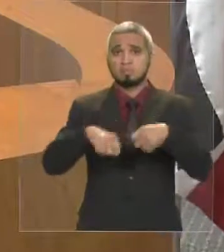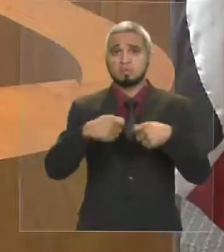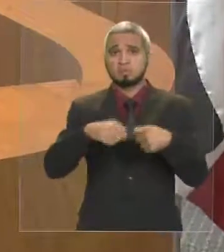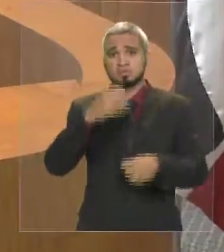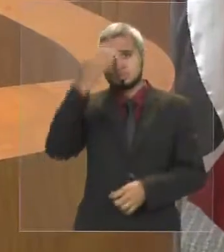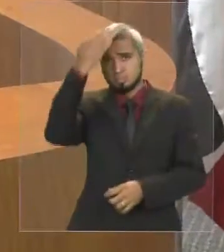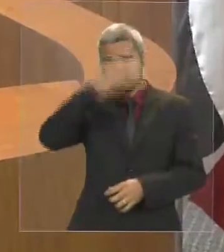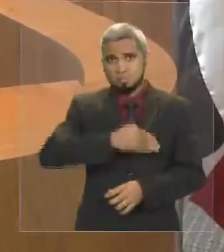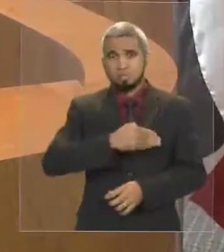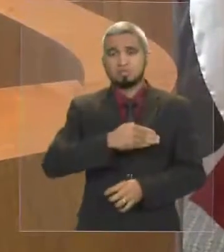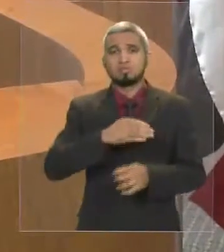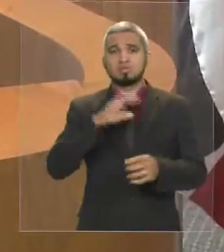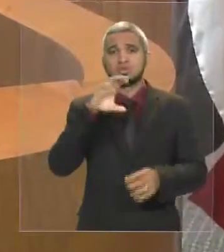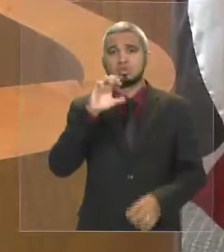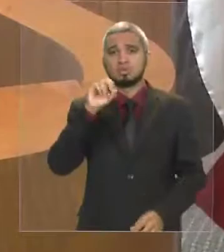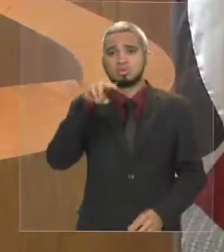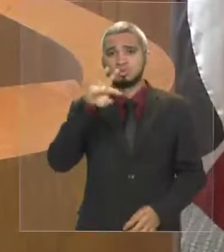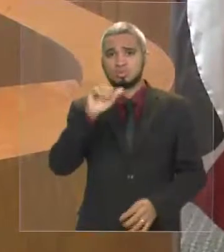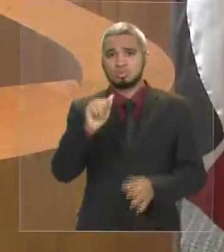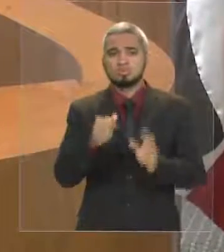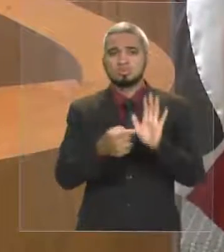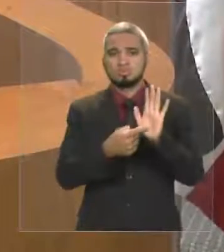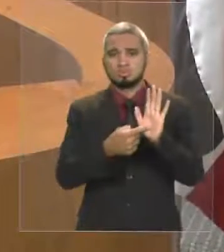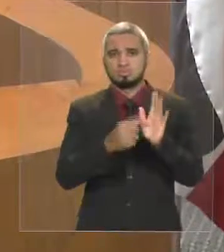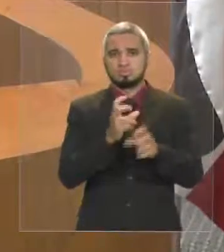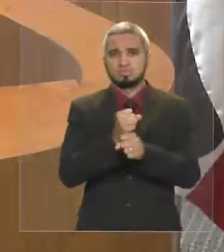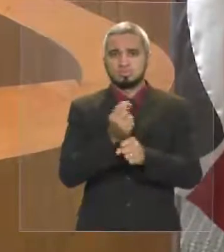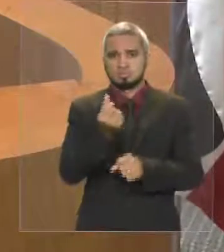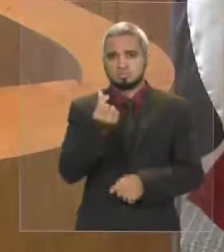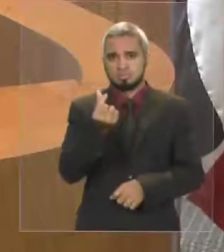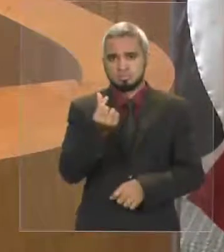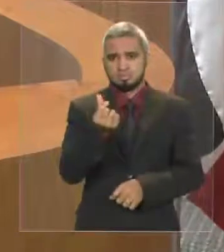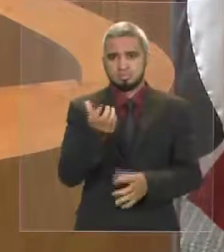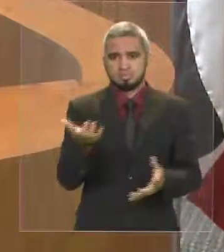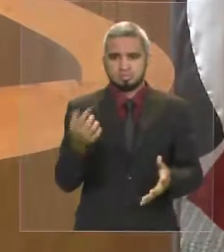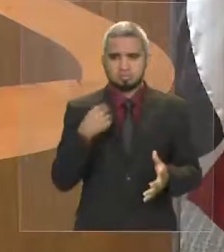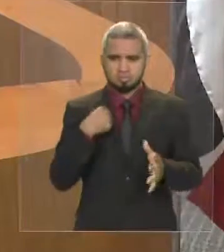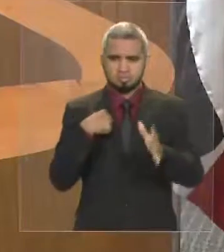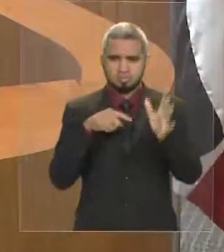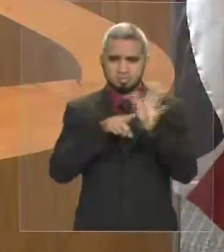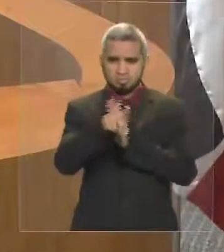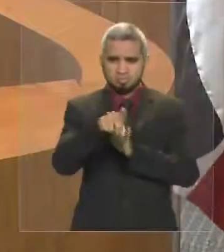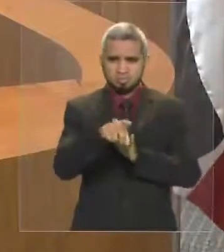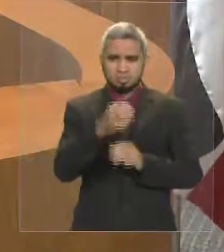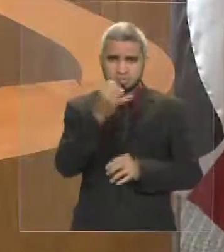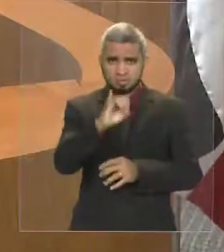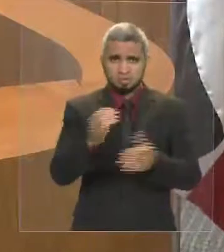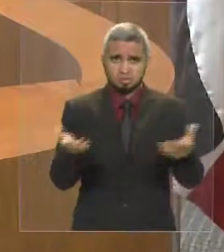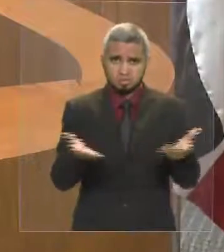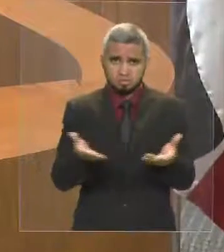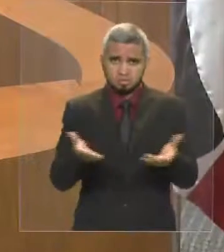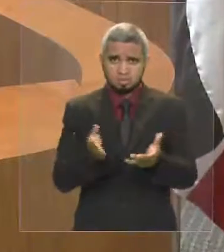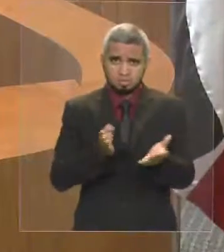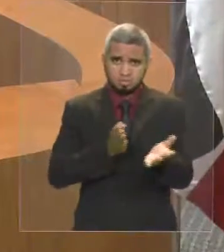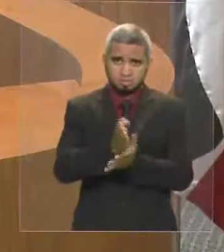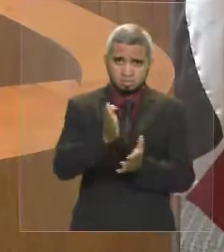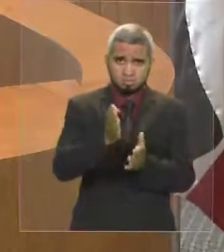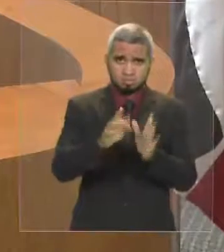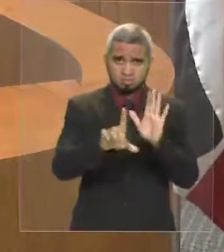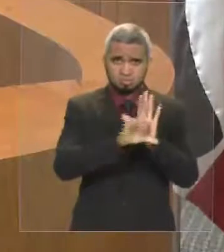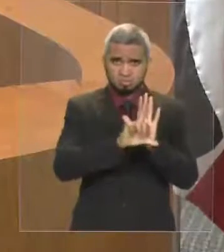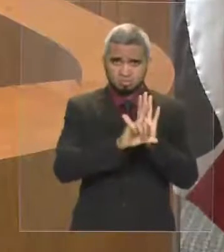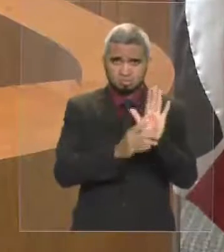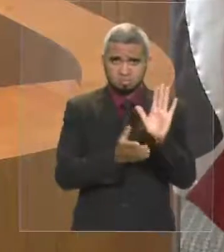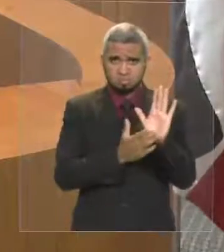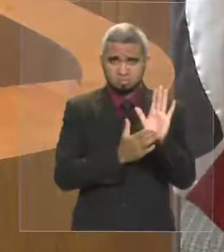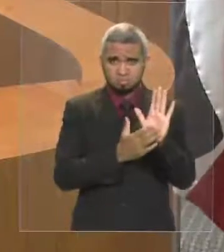em conta, deputado Edilásio Júnior. E eu pergunto a Vossa Excelência, se nós aprovarmos essa lei, estabelecendo